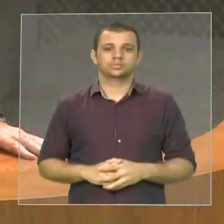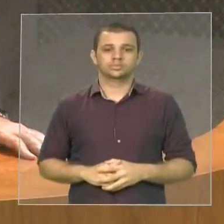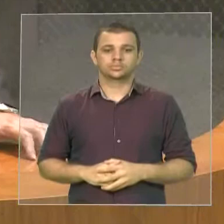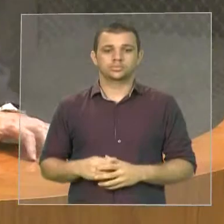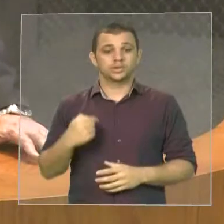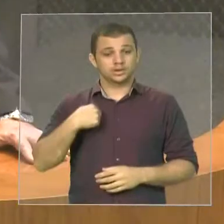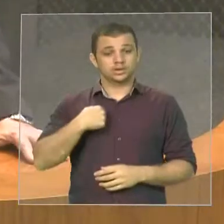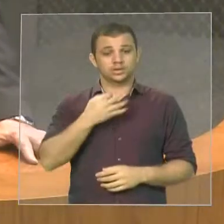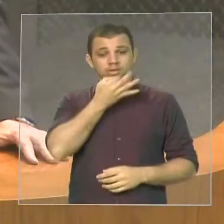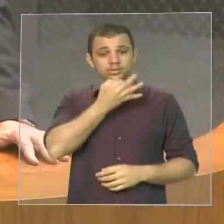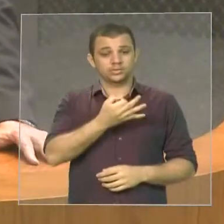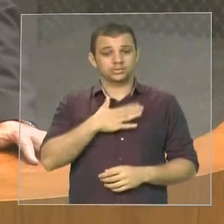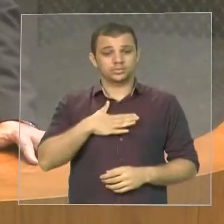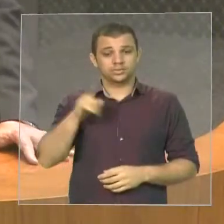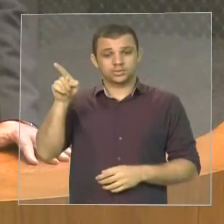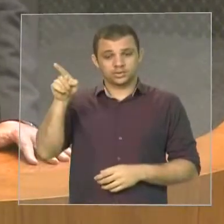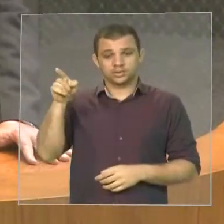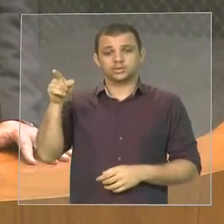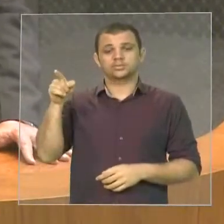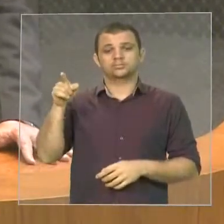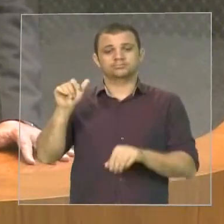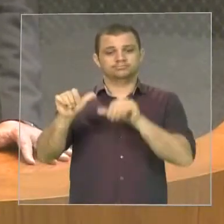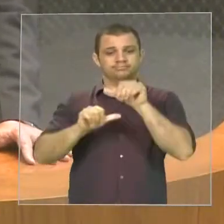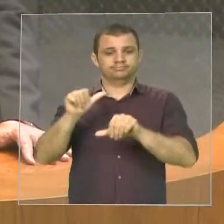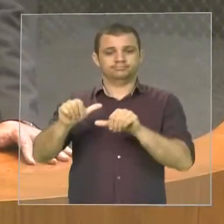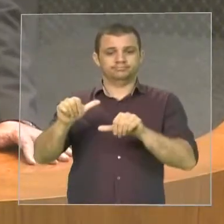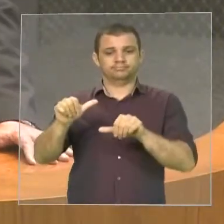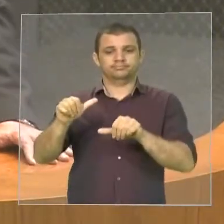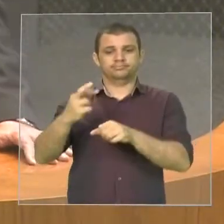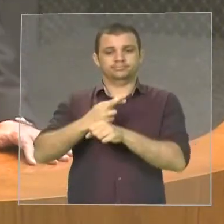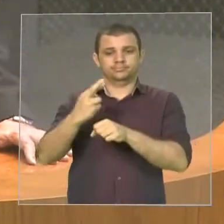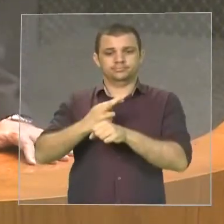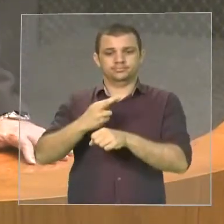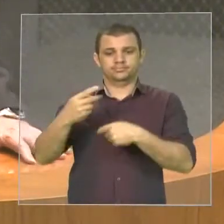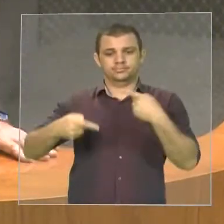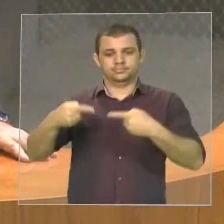meu entendimento, esta reforma frustrou